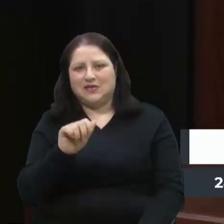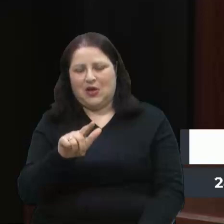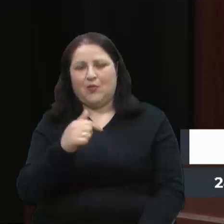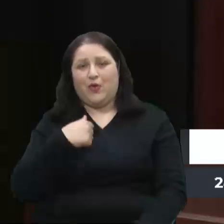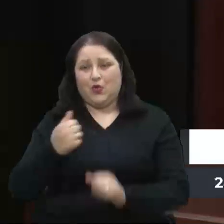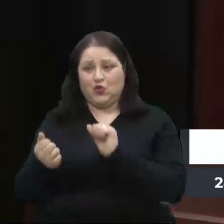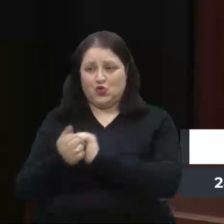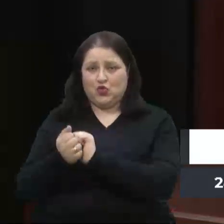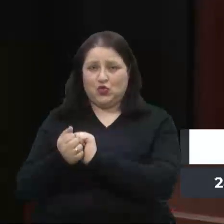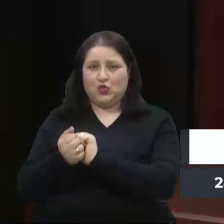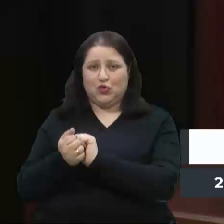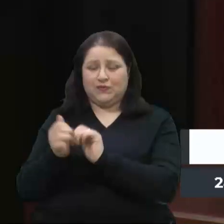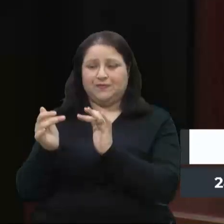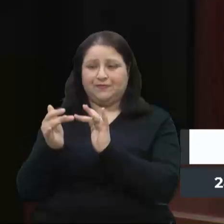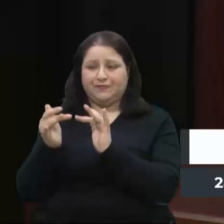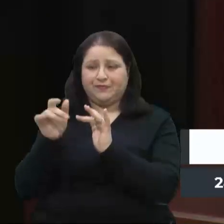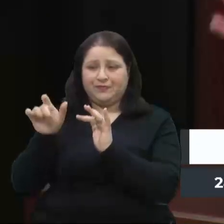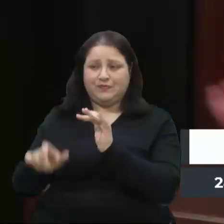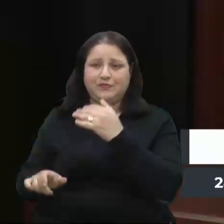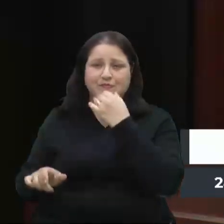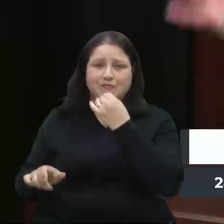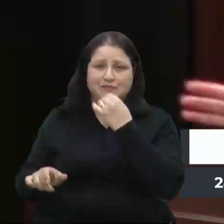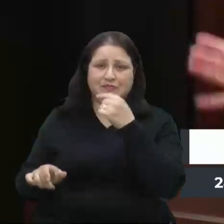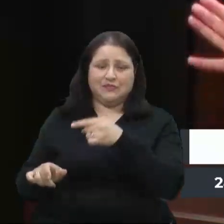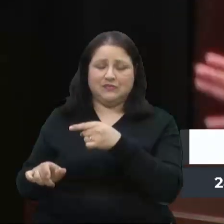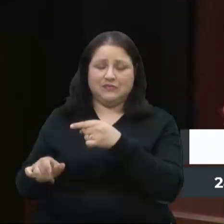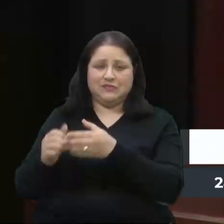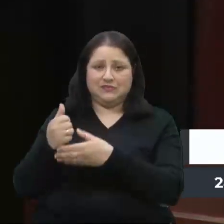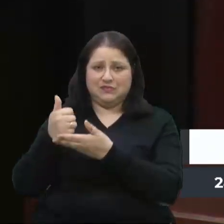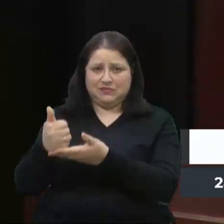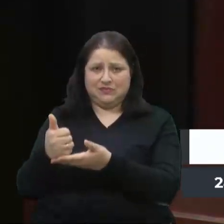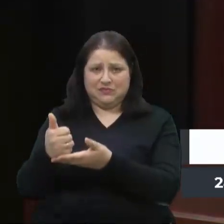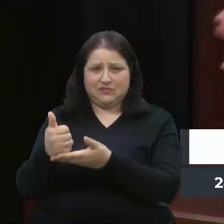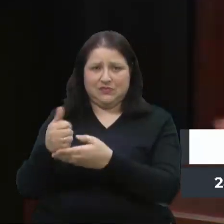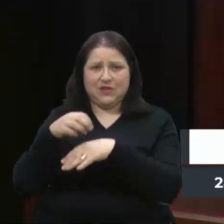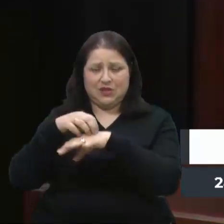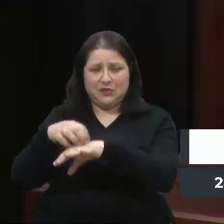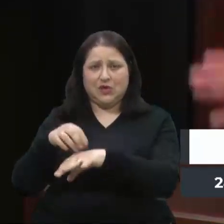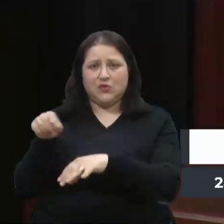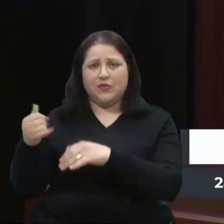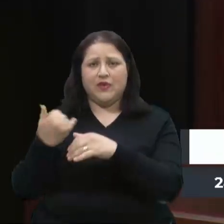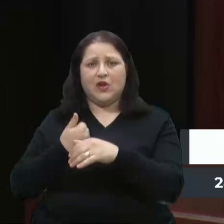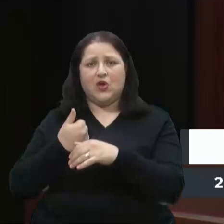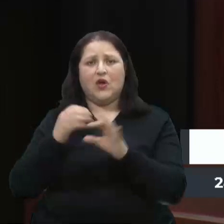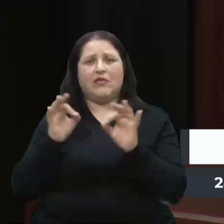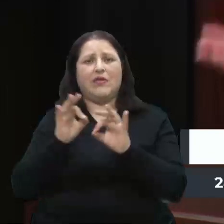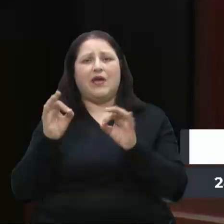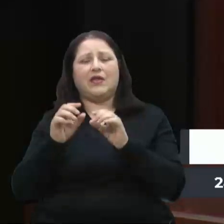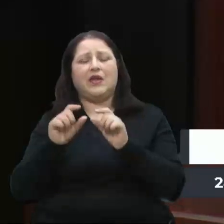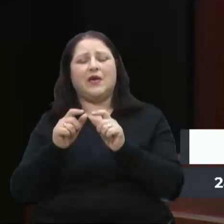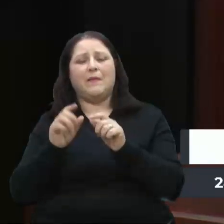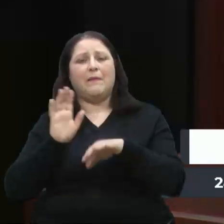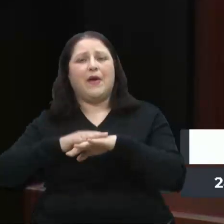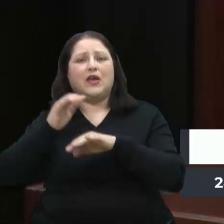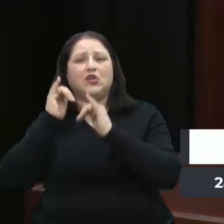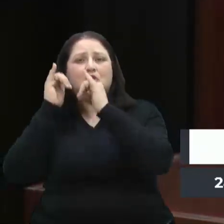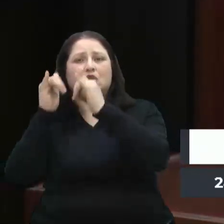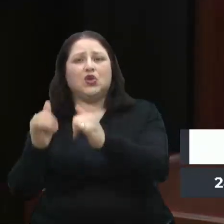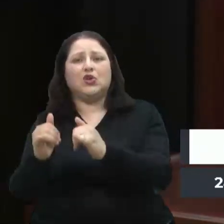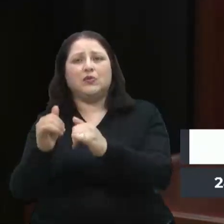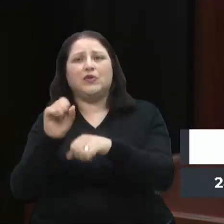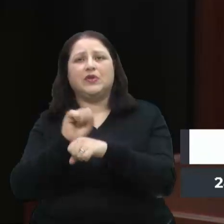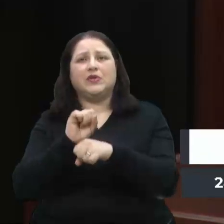que a Visate não ia fazer as linhas, não ia aumentar as linhas, até que não se resolvesse, até que não tivesse uma